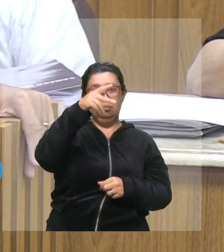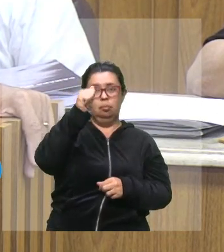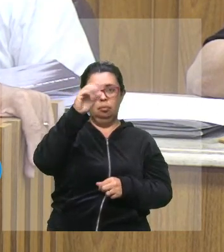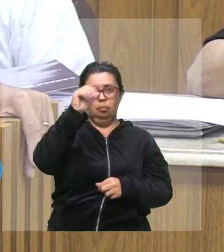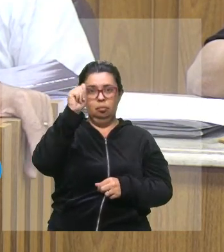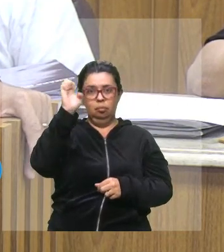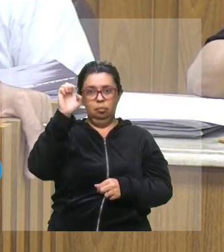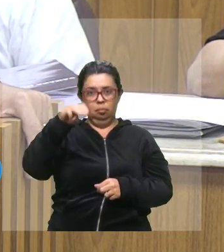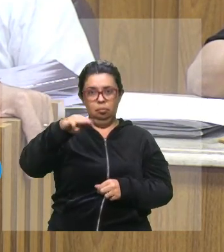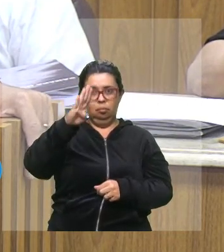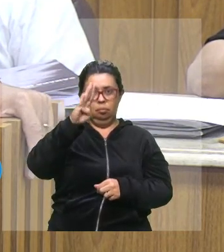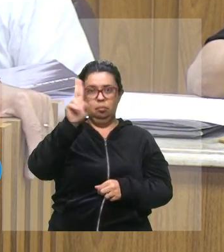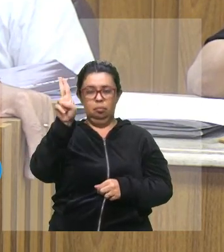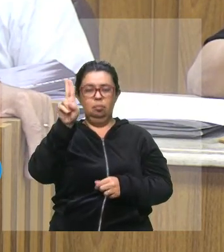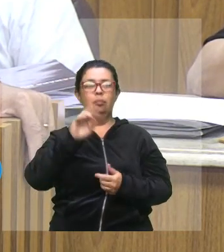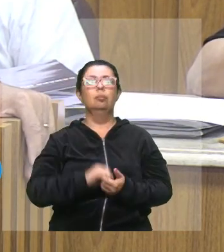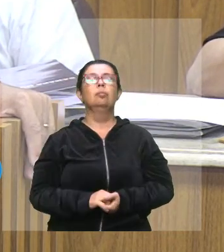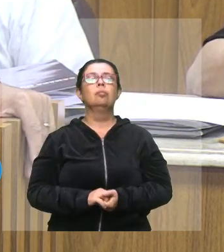Pacaembu.